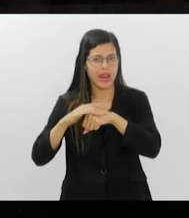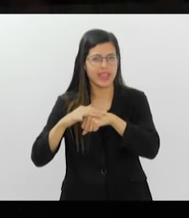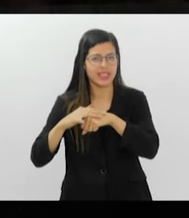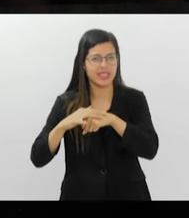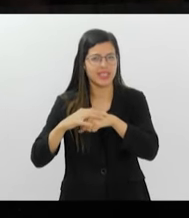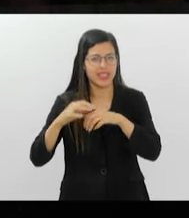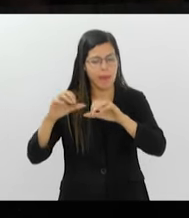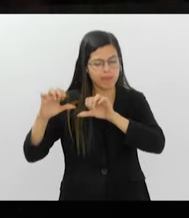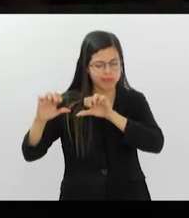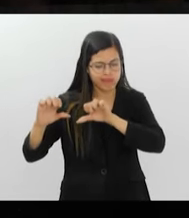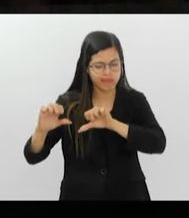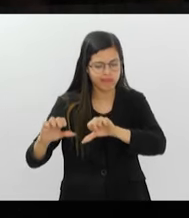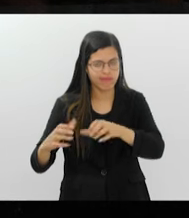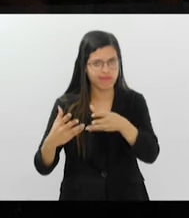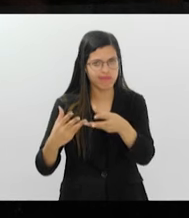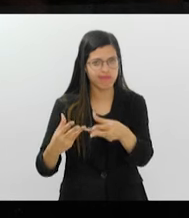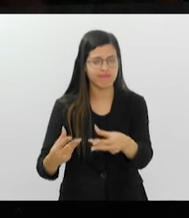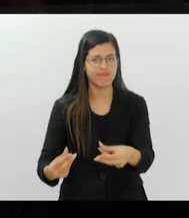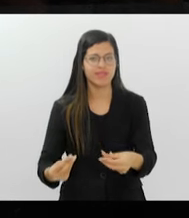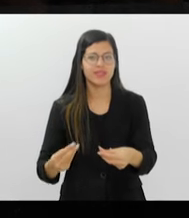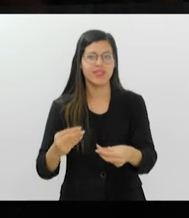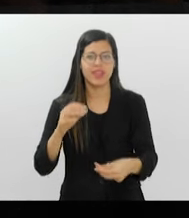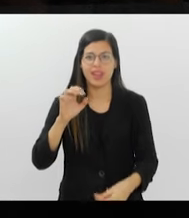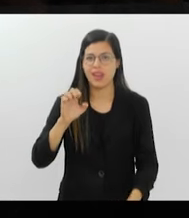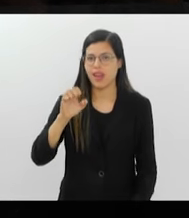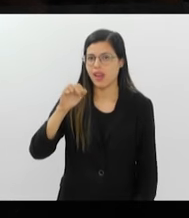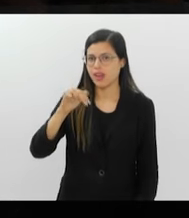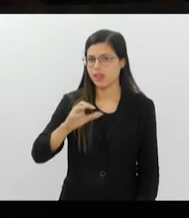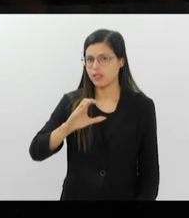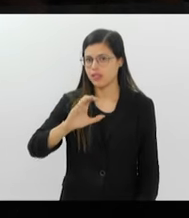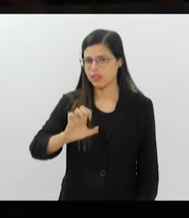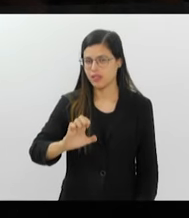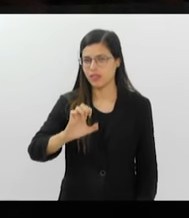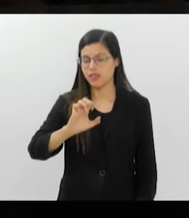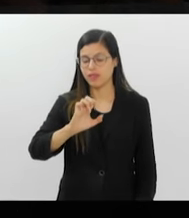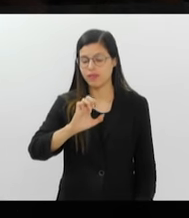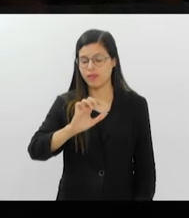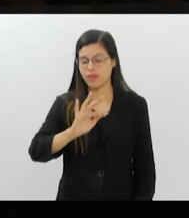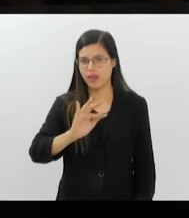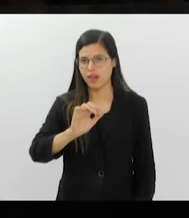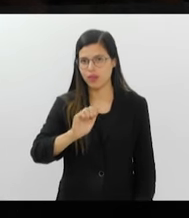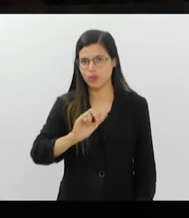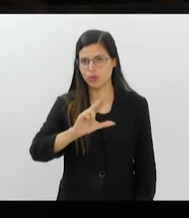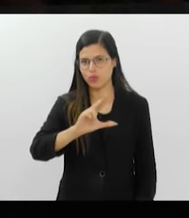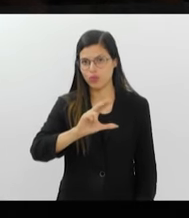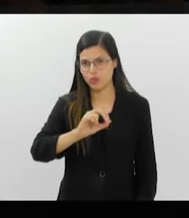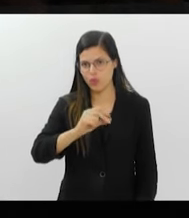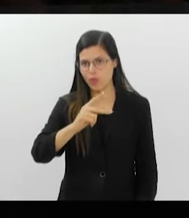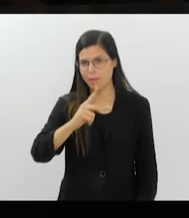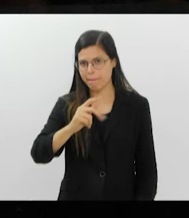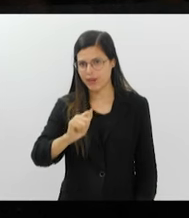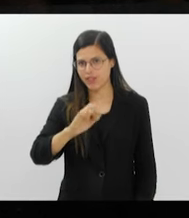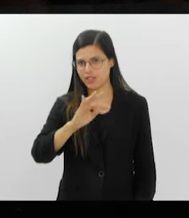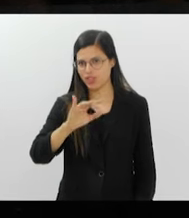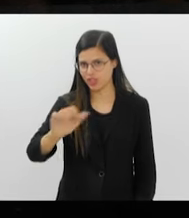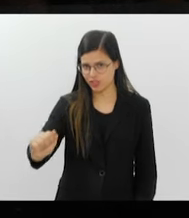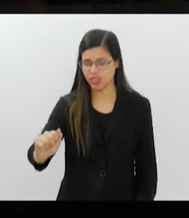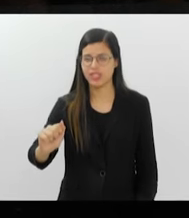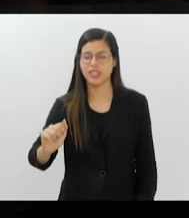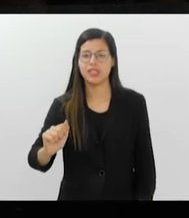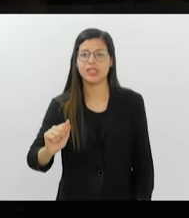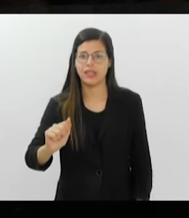degenerativa chamada encefalopatia traumática crônica, que exatamente